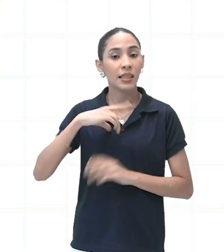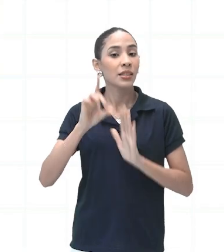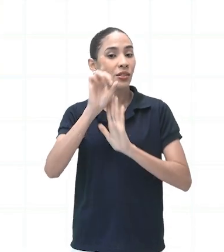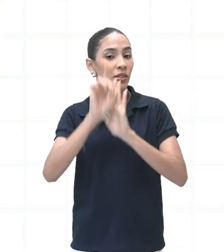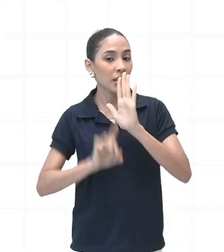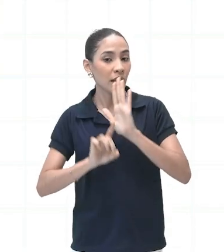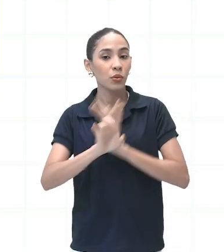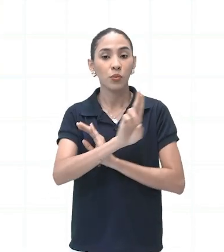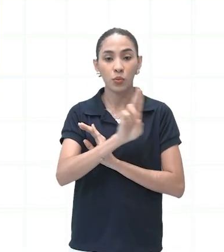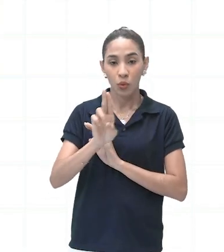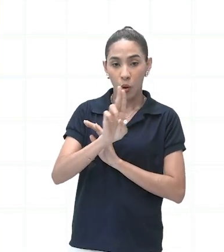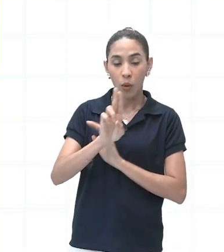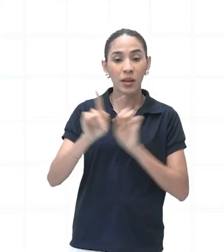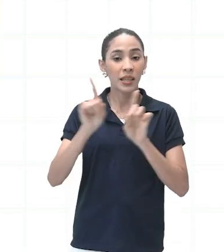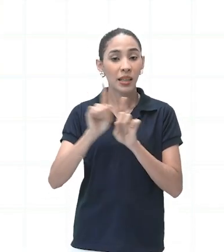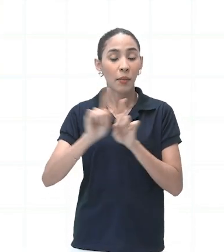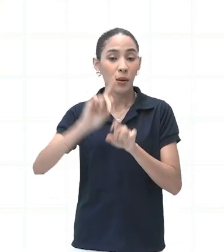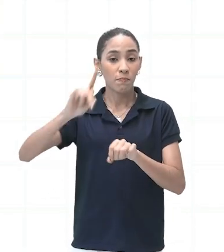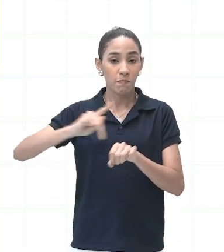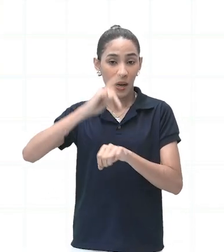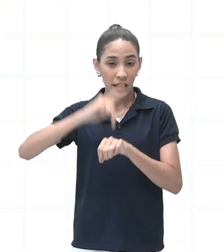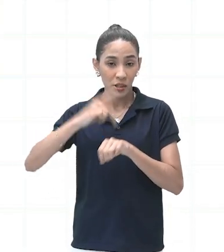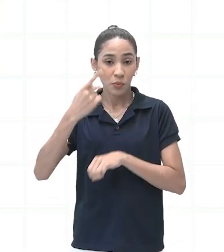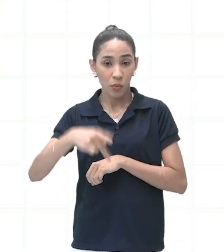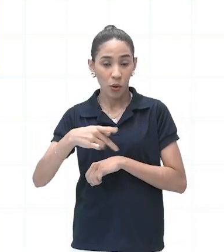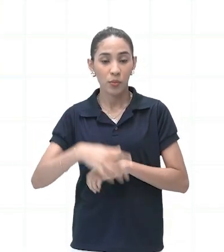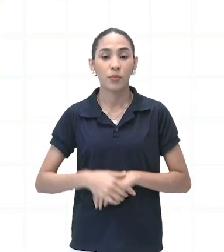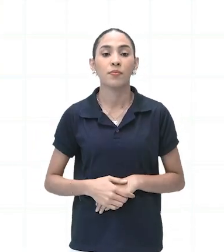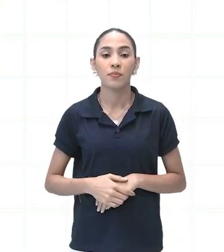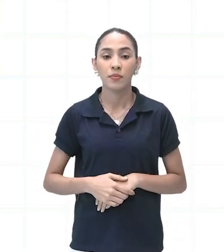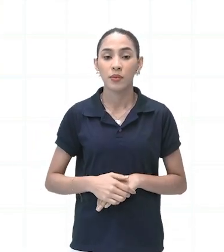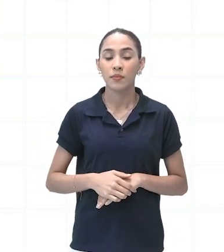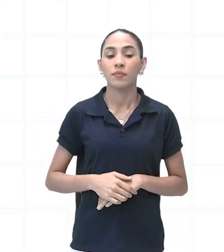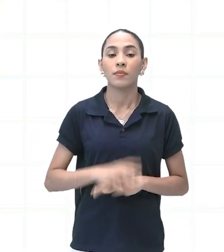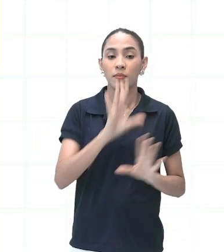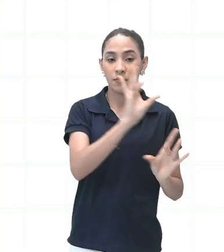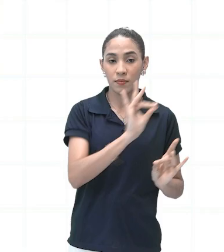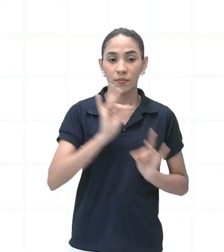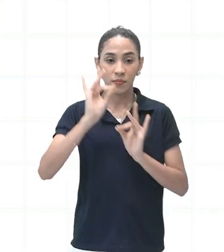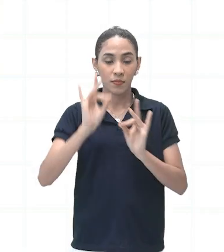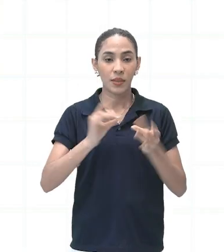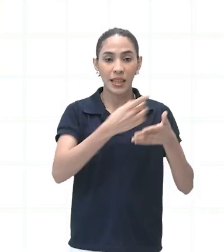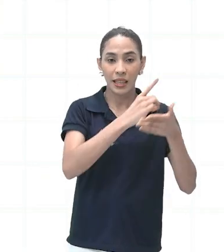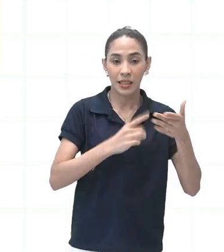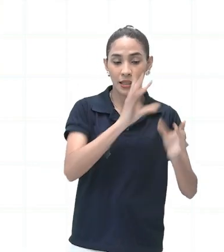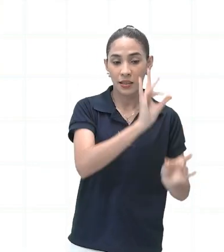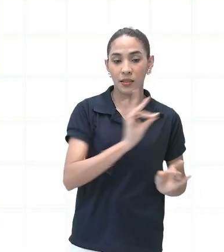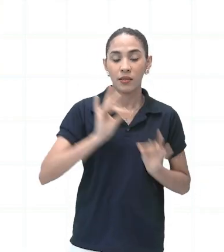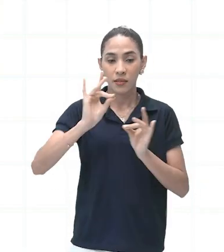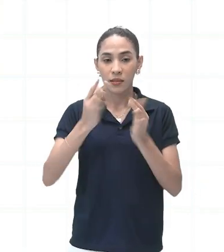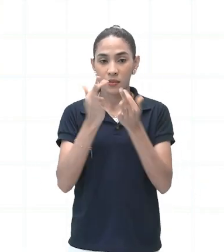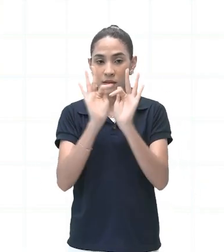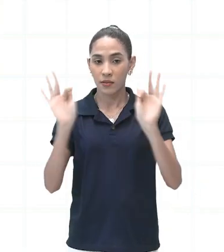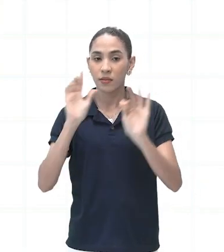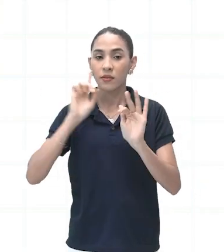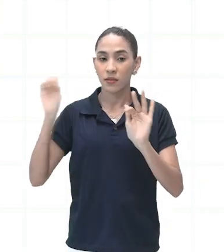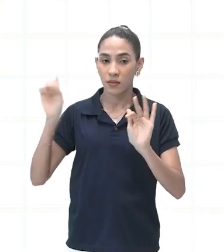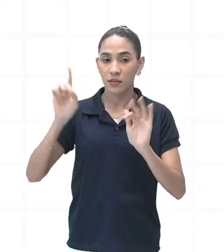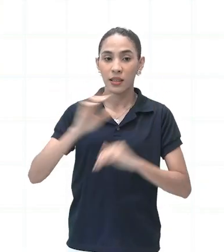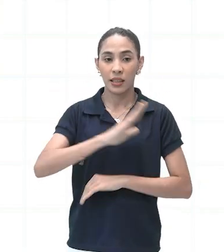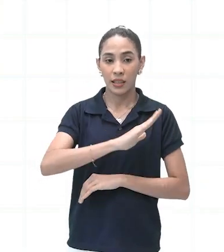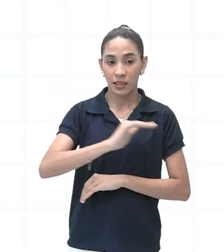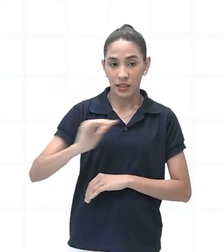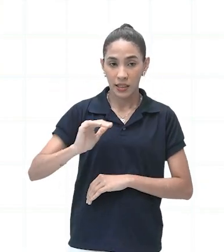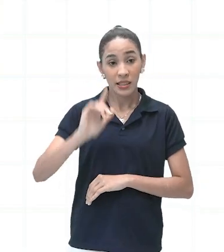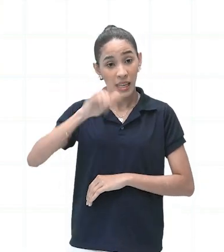a um nome e a uma nacionalidade. Esse trecho foi extraído lá da declaração, não é? Toda criança é o sujeito